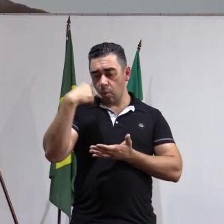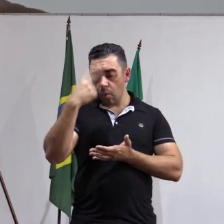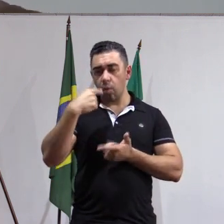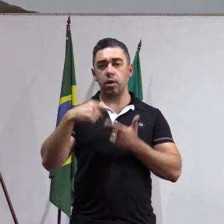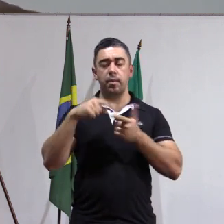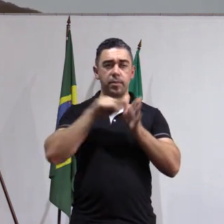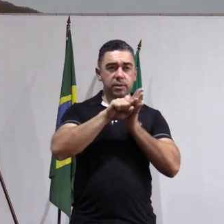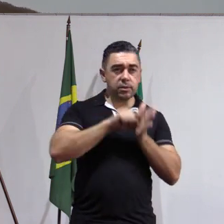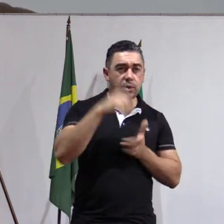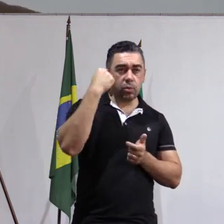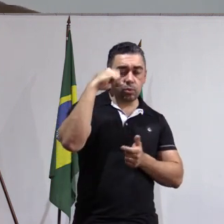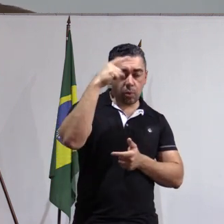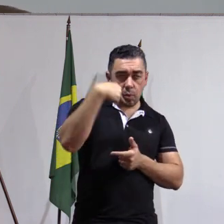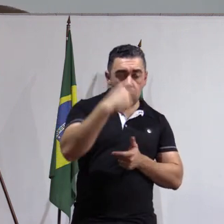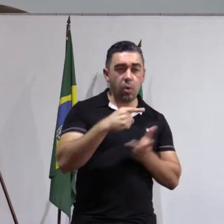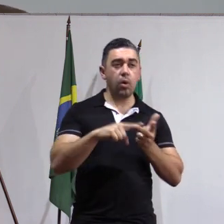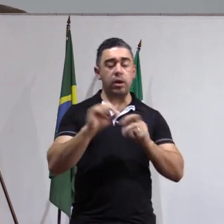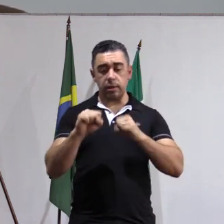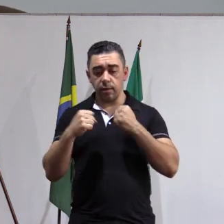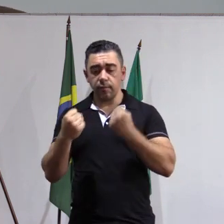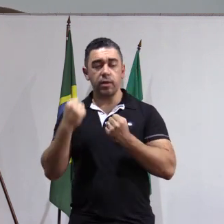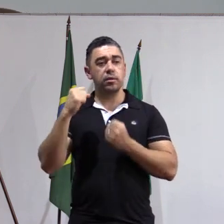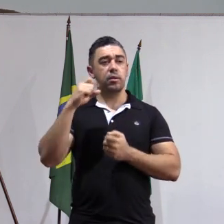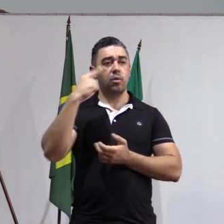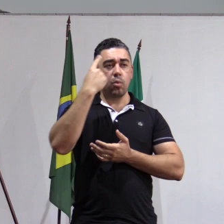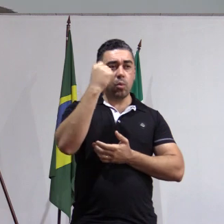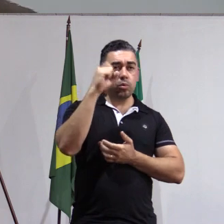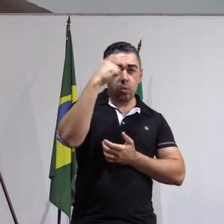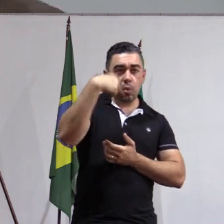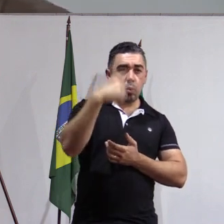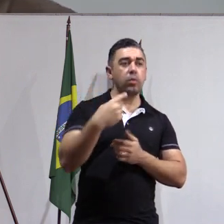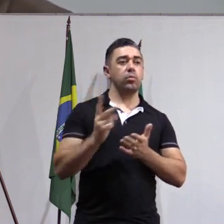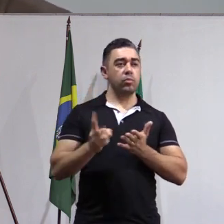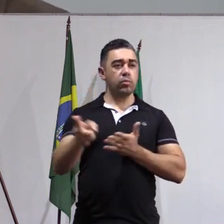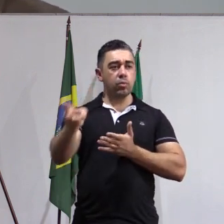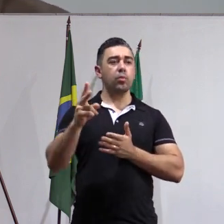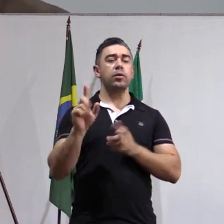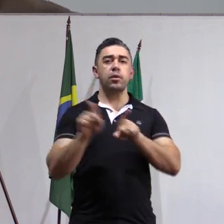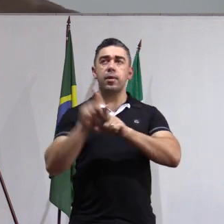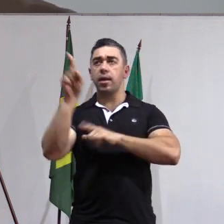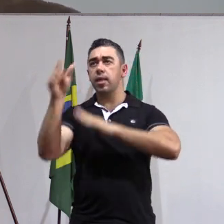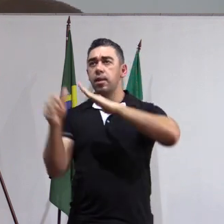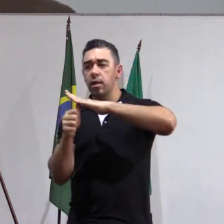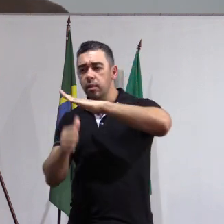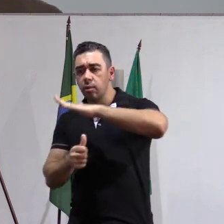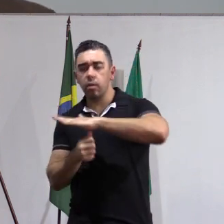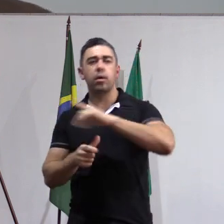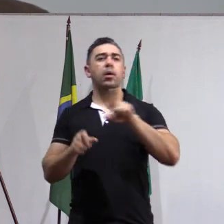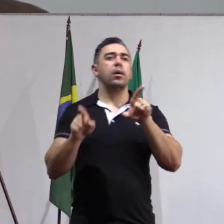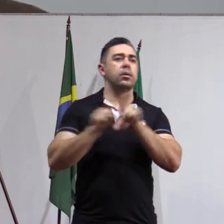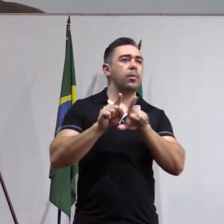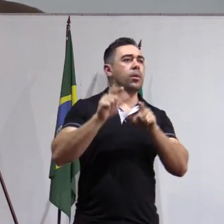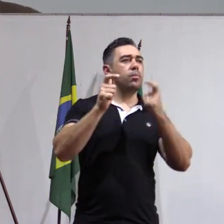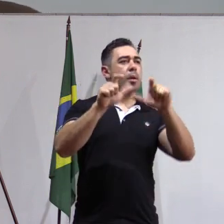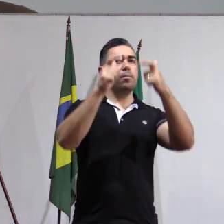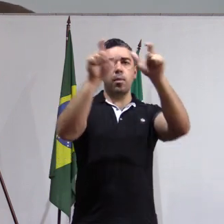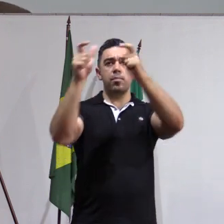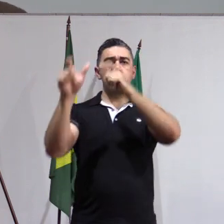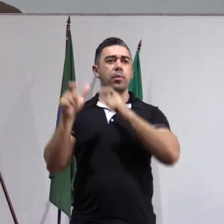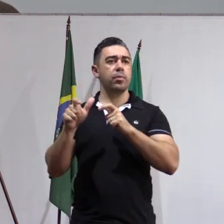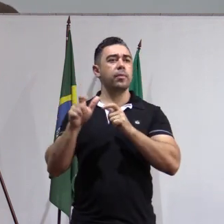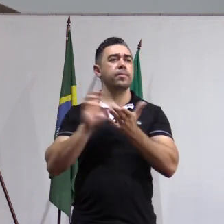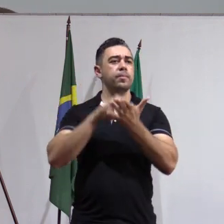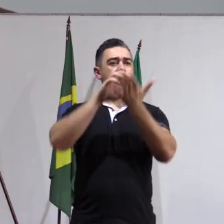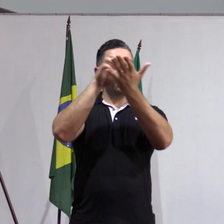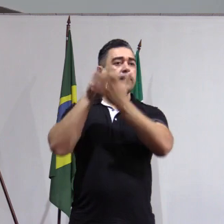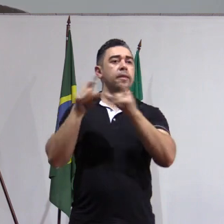8 horas, pesquisam 8 horas e defendem a universidade pública da mesma forma. Da mesma forma na reitoria, da mesma forma em todos os lugares, da mesma forma com